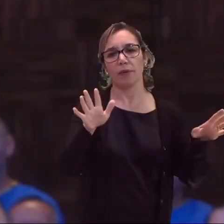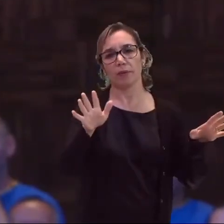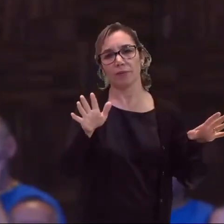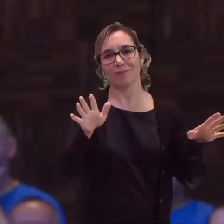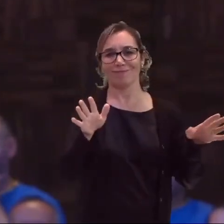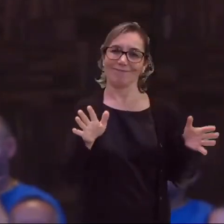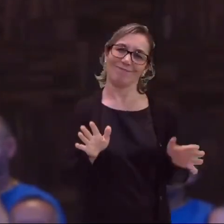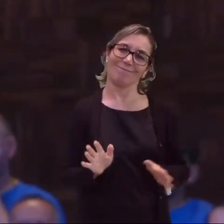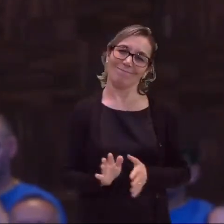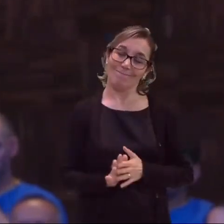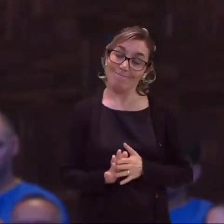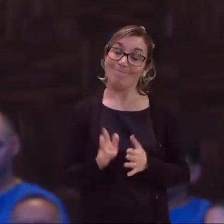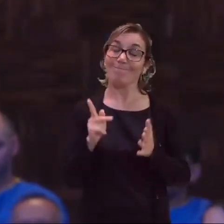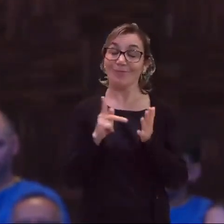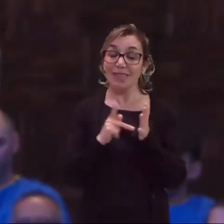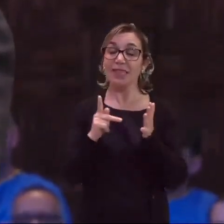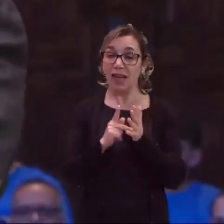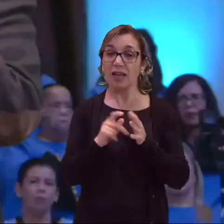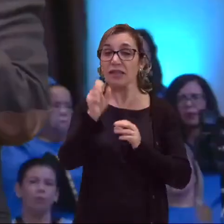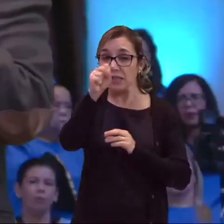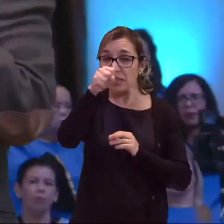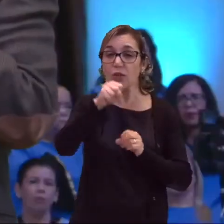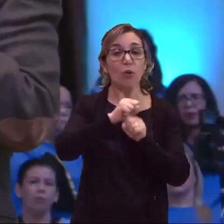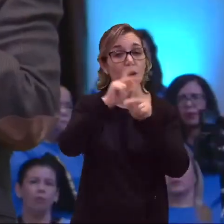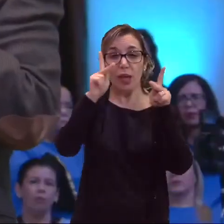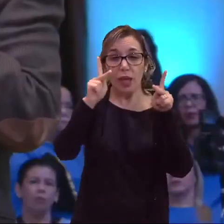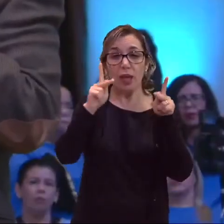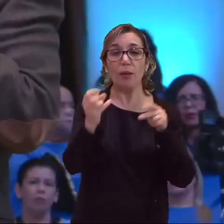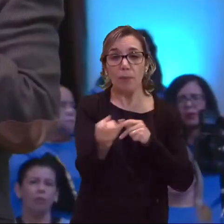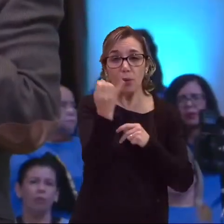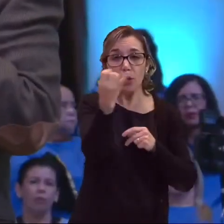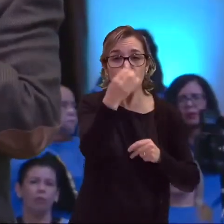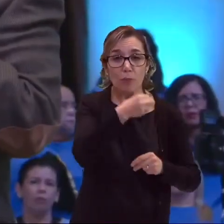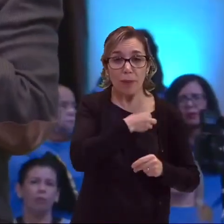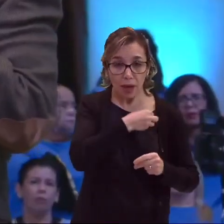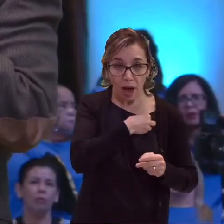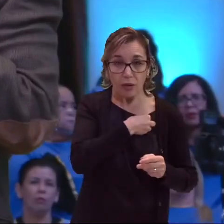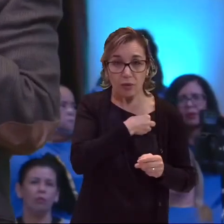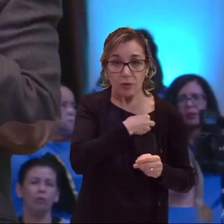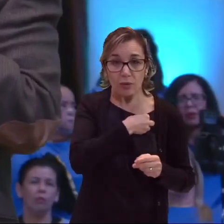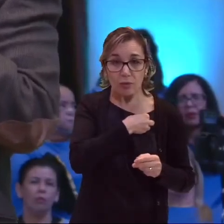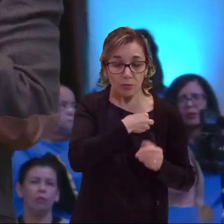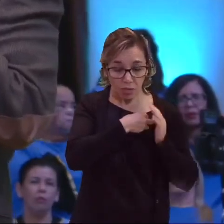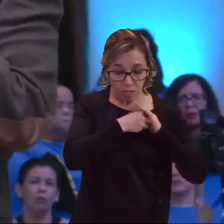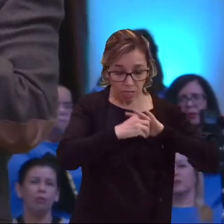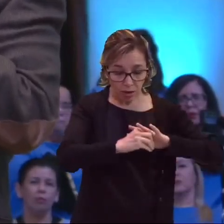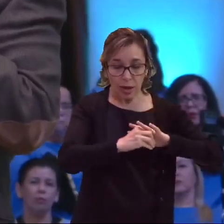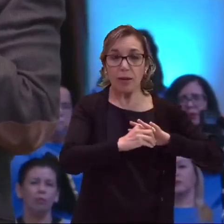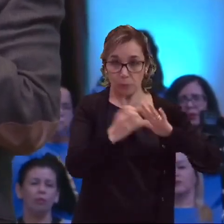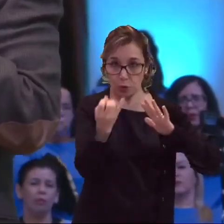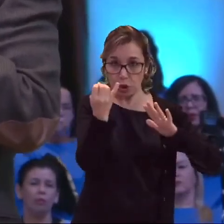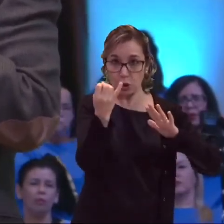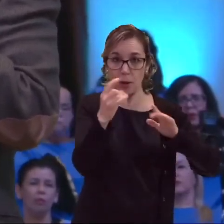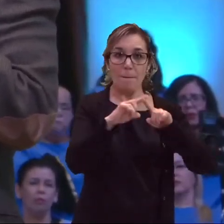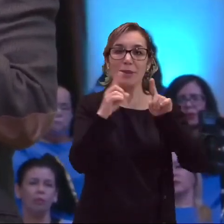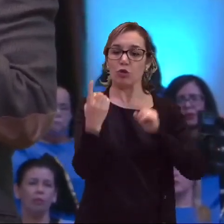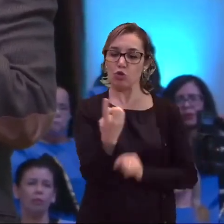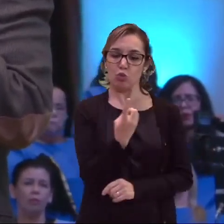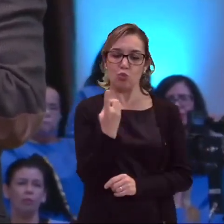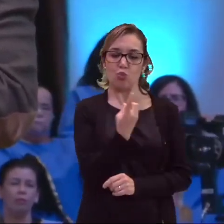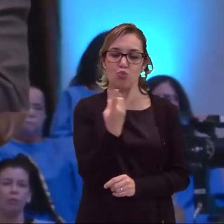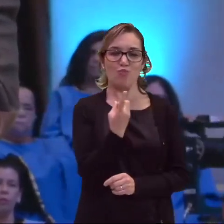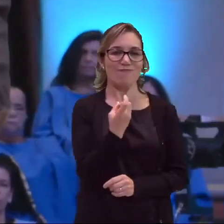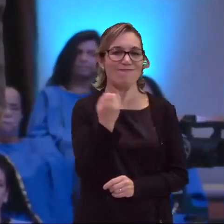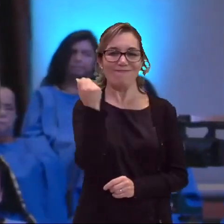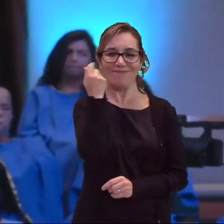você vai descobrir na tua vida que a sua força de vontade nunca te libertou de nenhum pecado a vida inteira